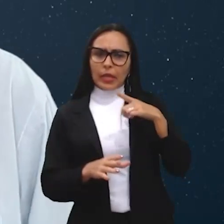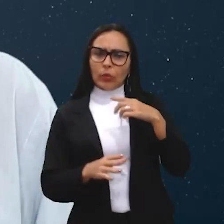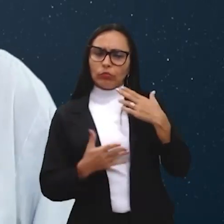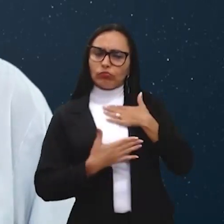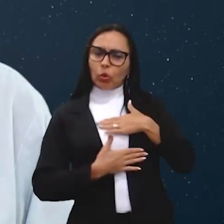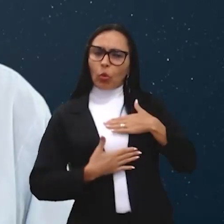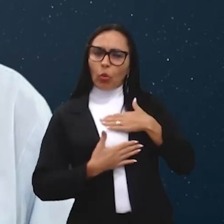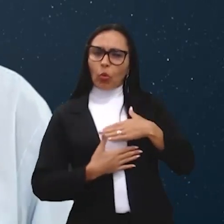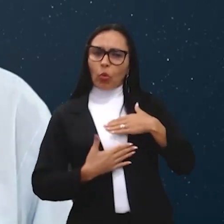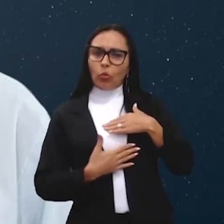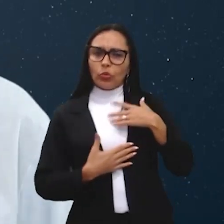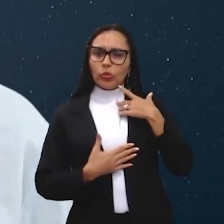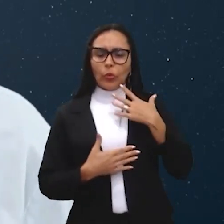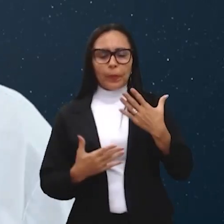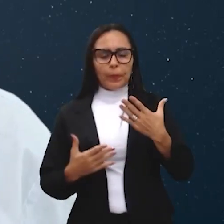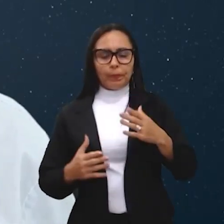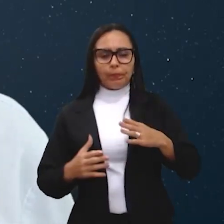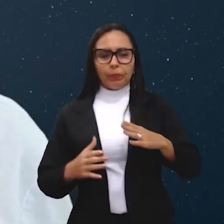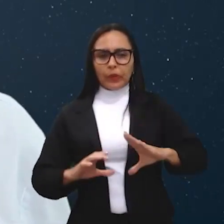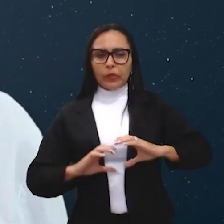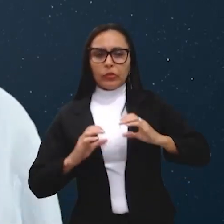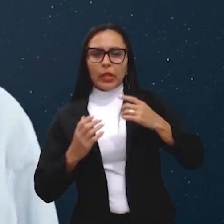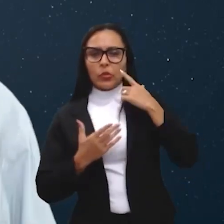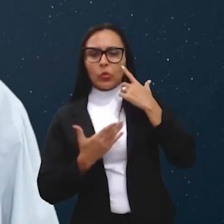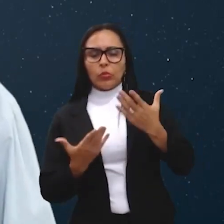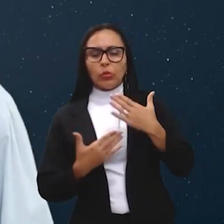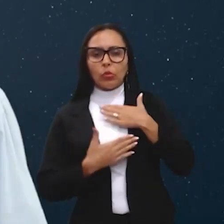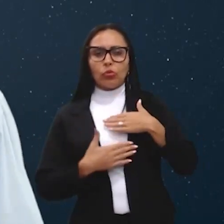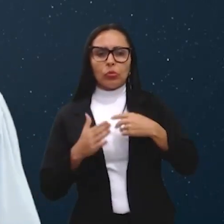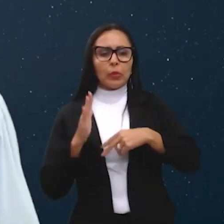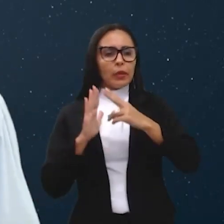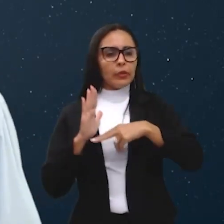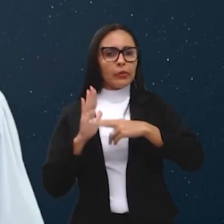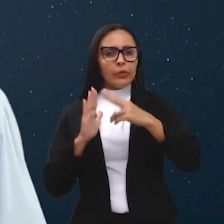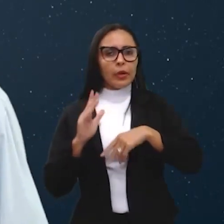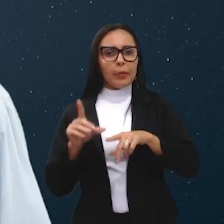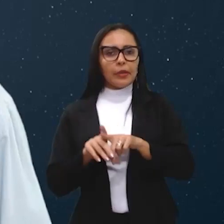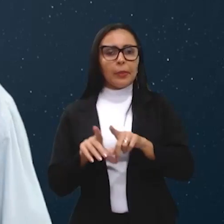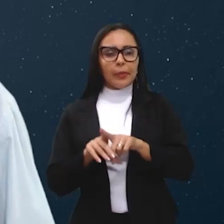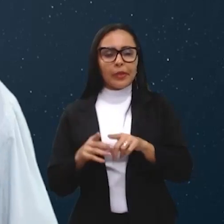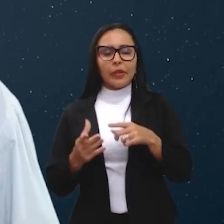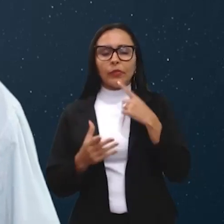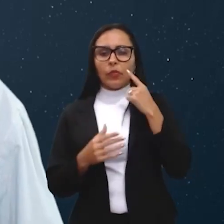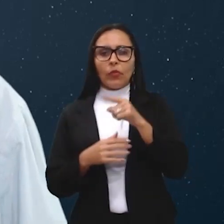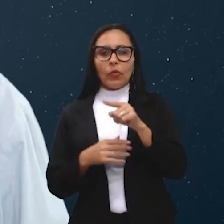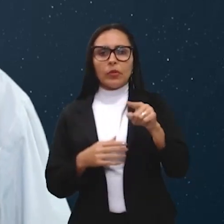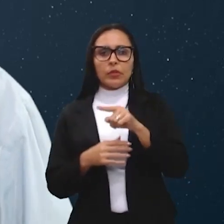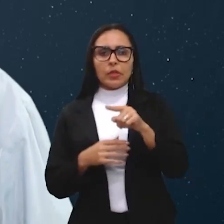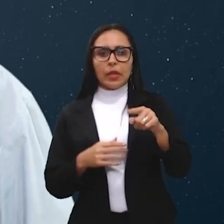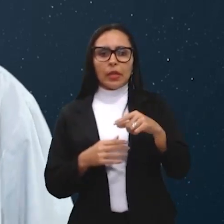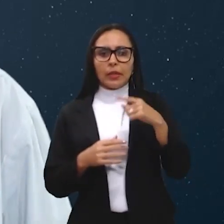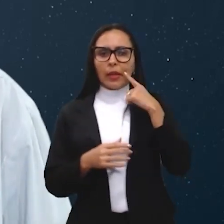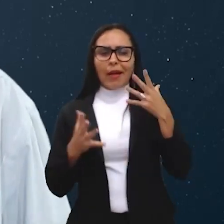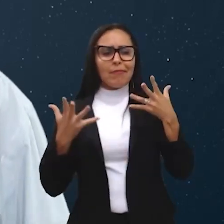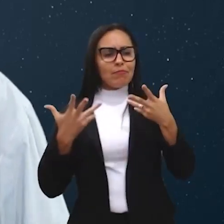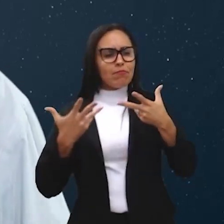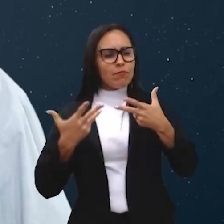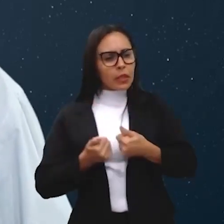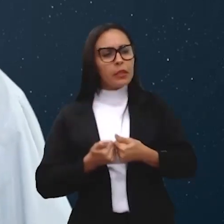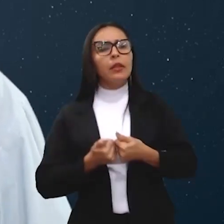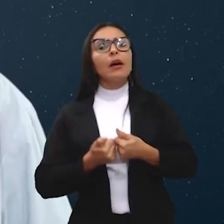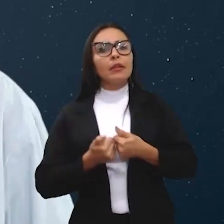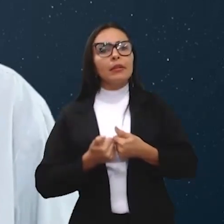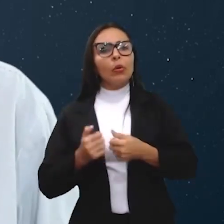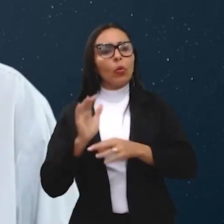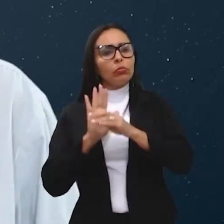gosto estético, bom gosto com leituras, mas também para que você tenha a habilidade